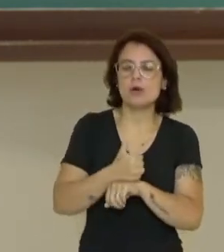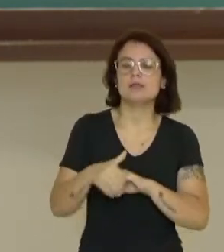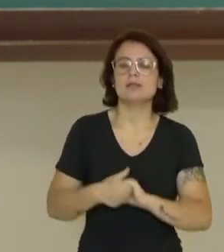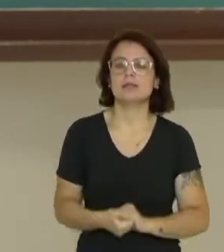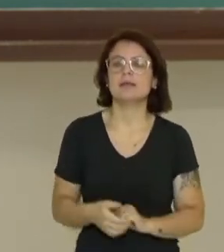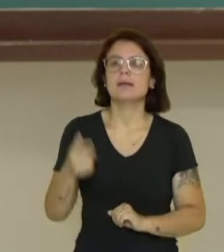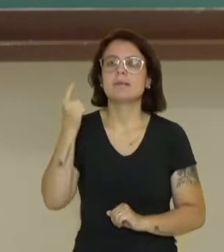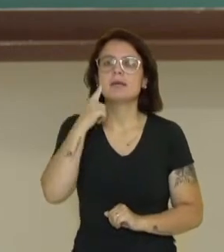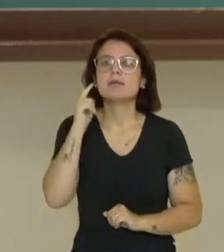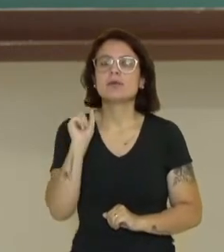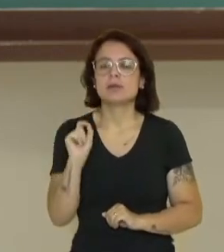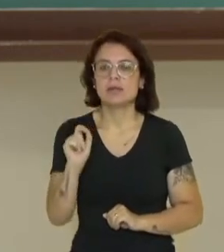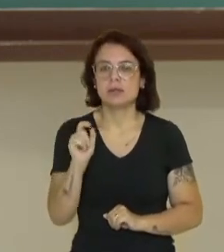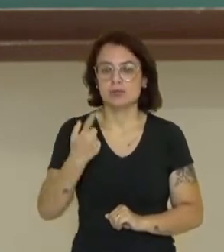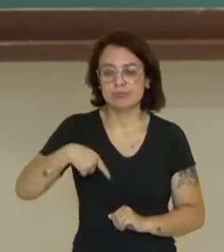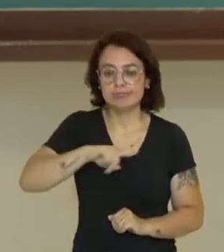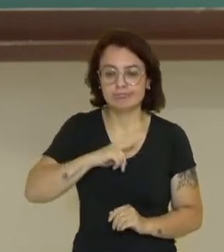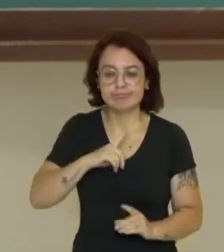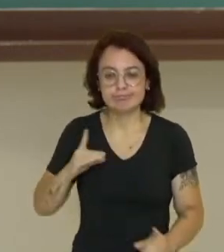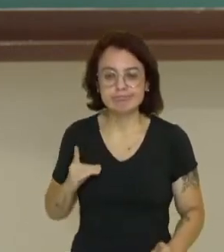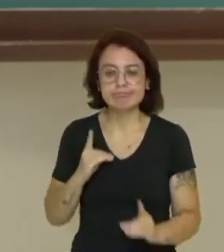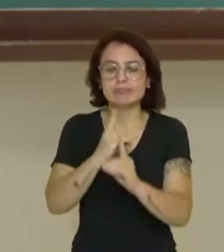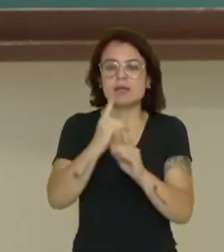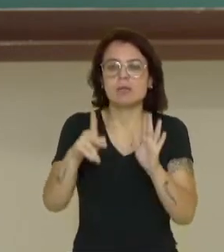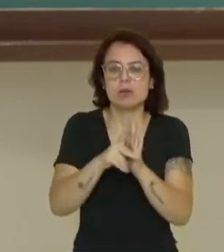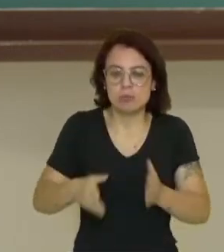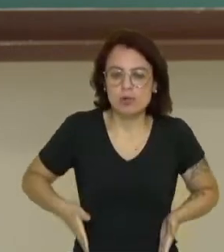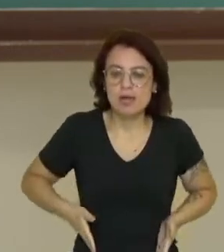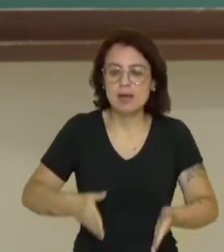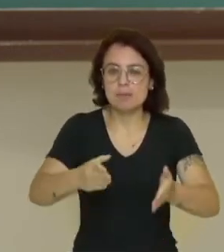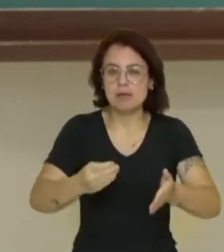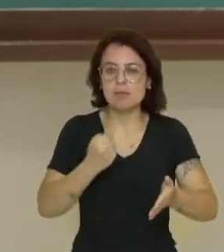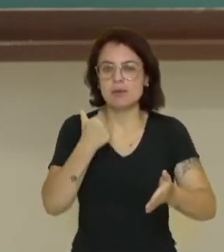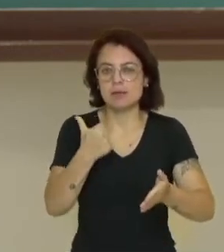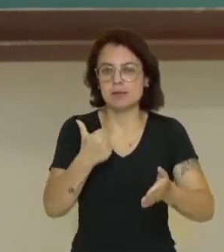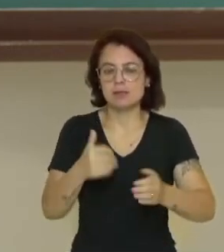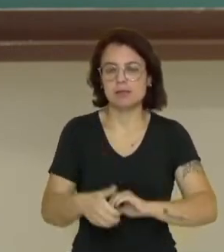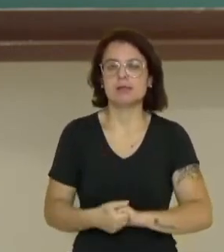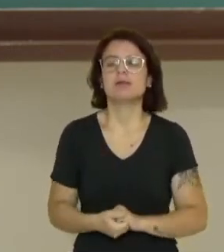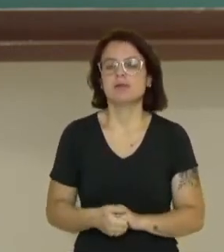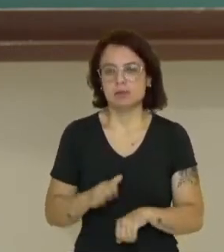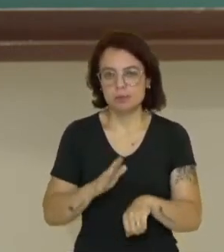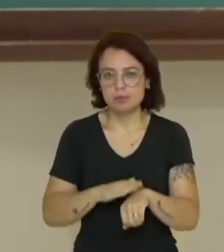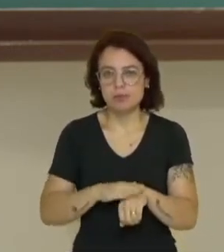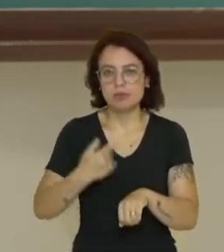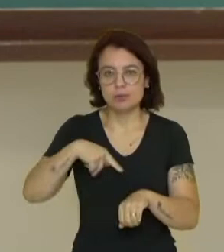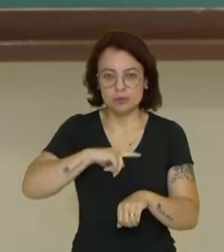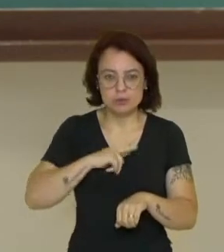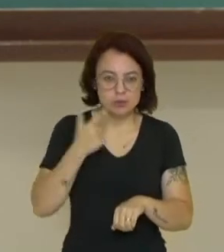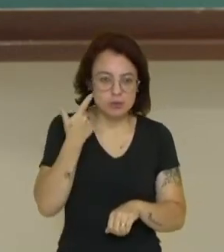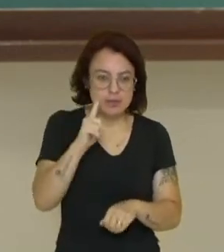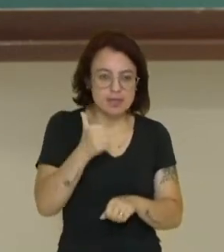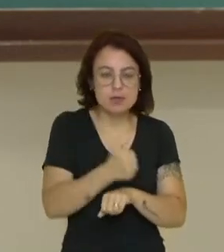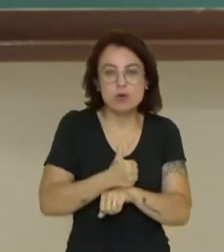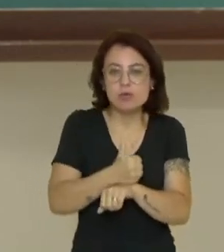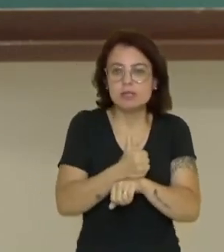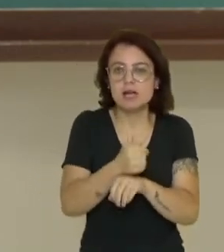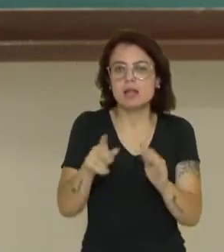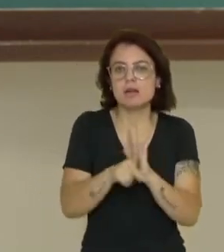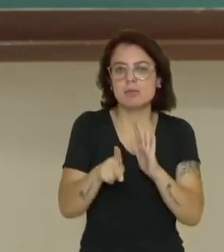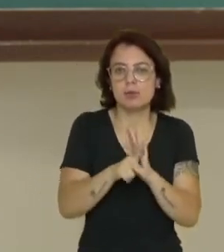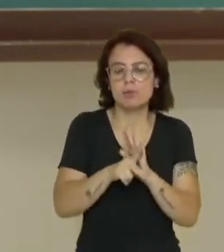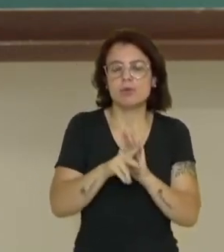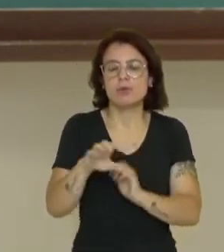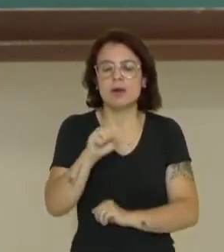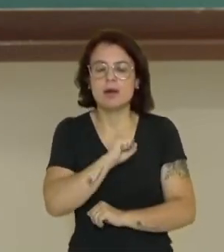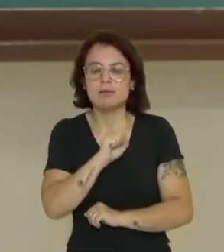está dizendo assim, né, que nós encontramos o caminho do bem quando a gente doma, digamos assim, as paixões e as emoções, a gente controla elas